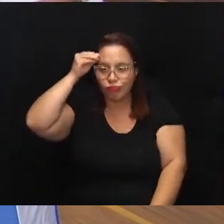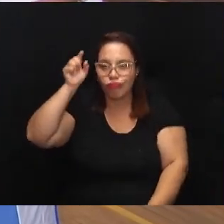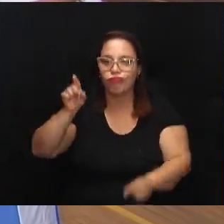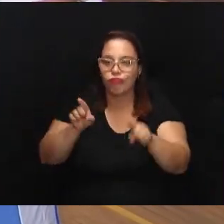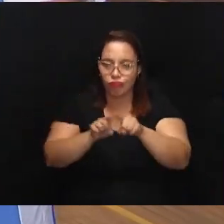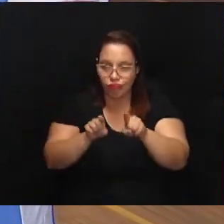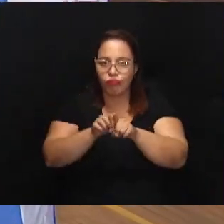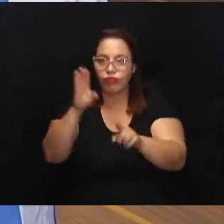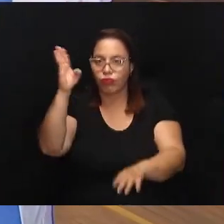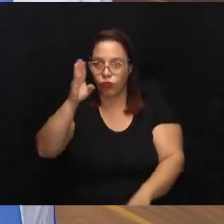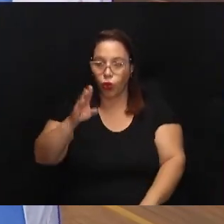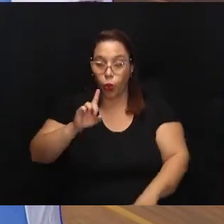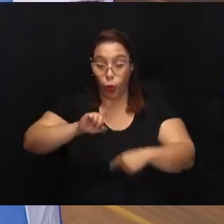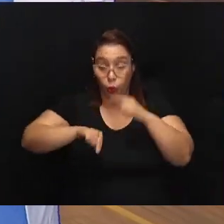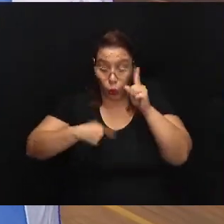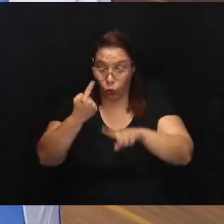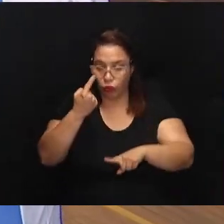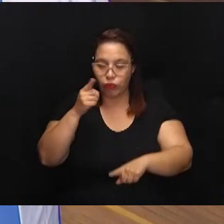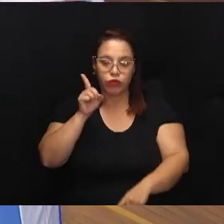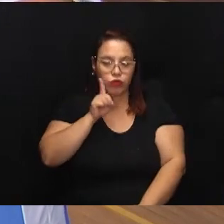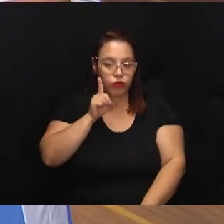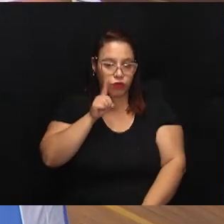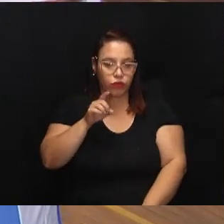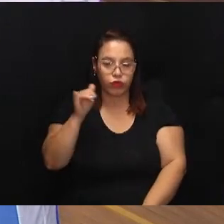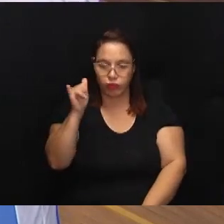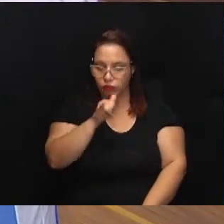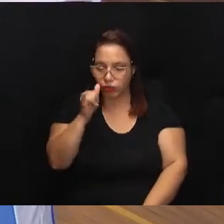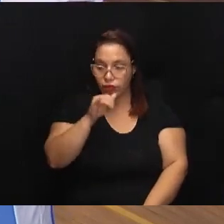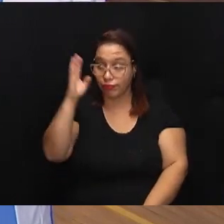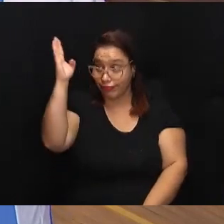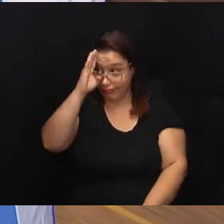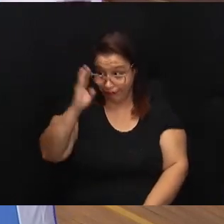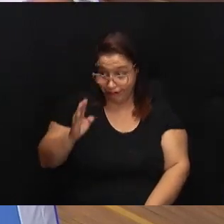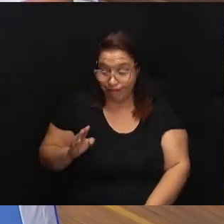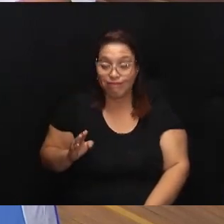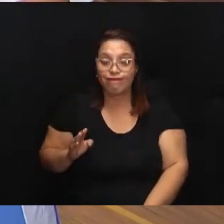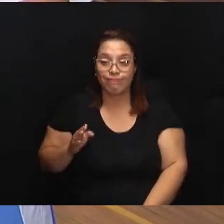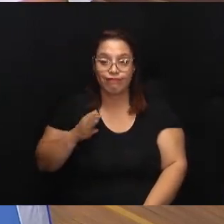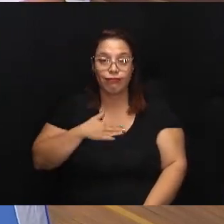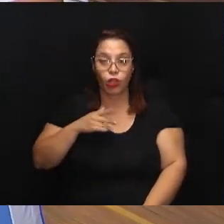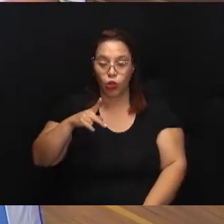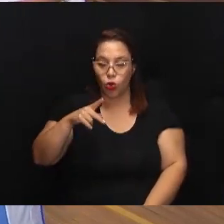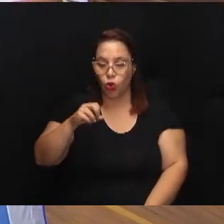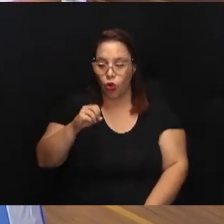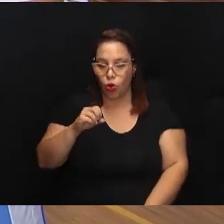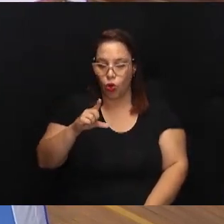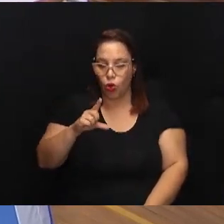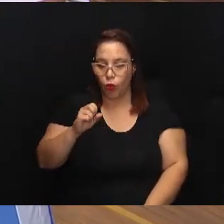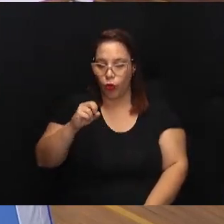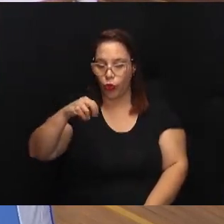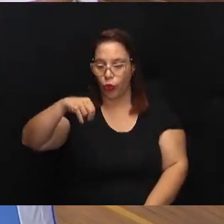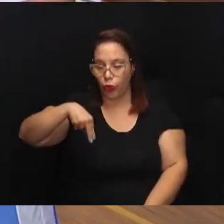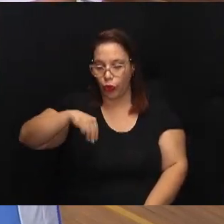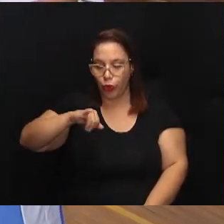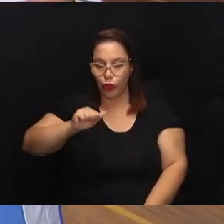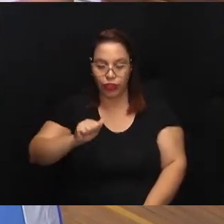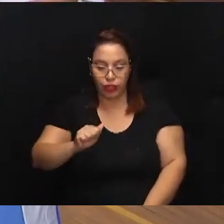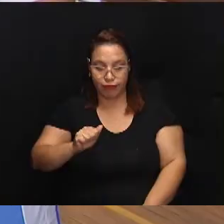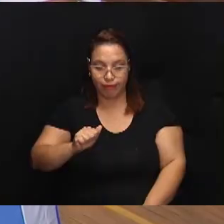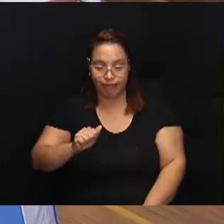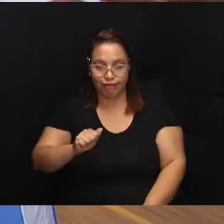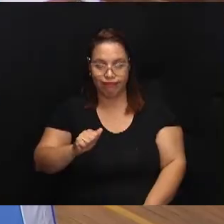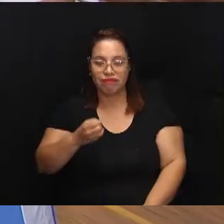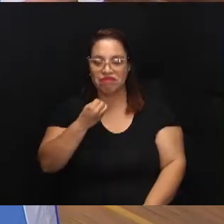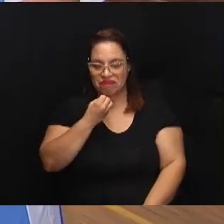também o Brasil uma grande potência. Então Estados Unidos, Itália, Brasil, para mim, Polônia, né, que tem uma liga muito interessante, são